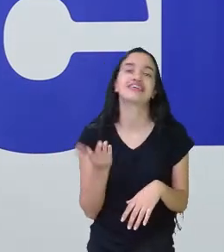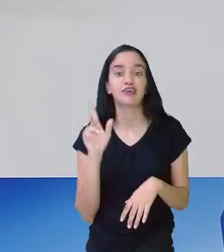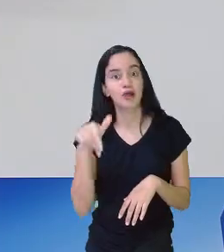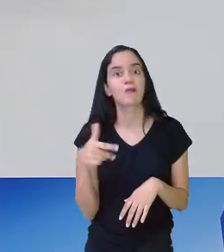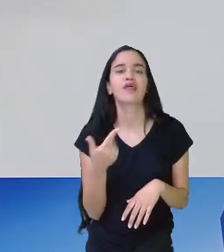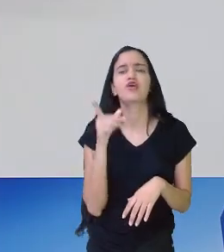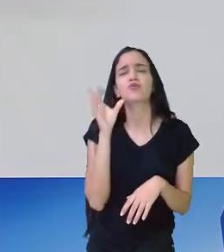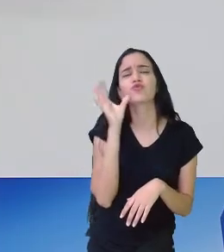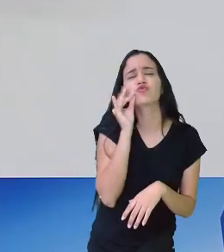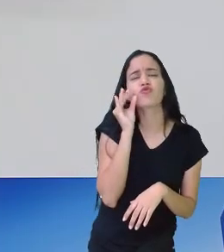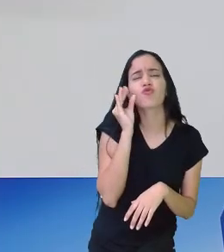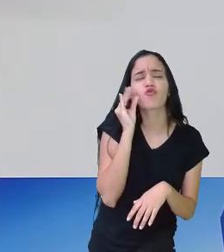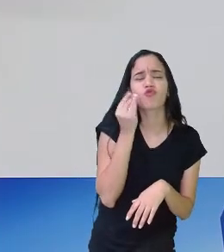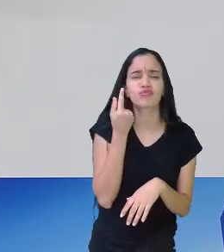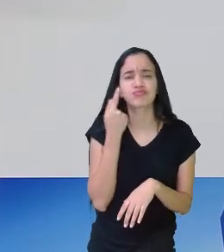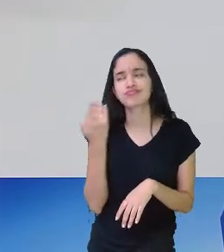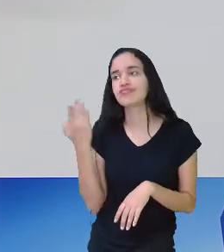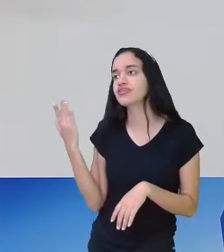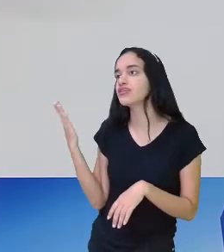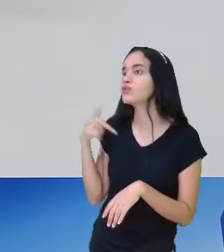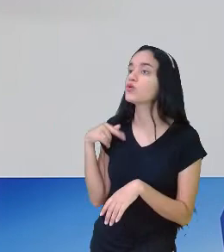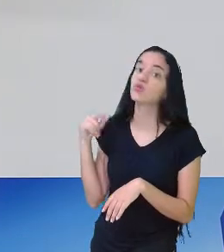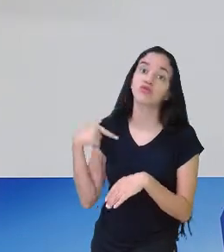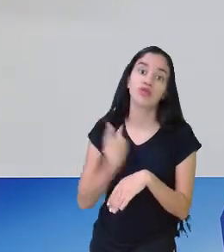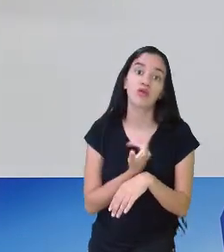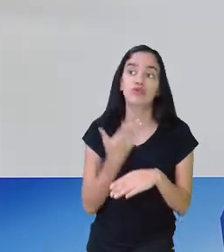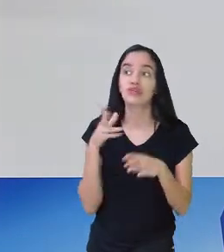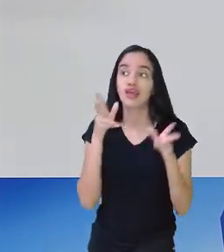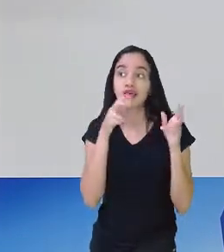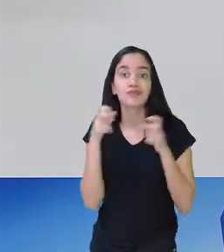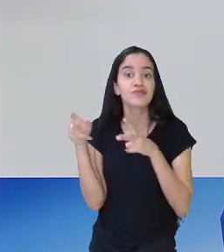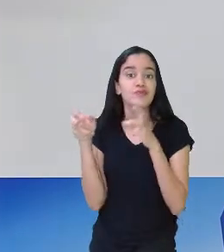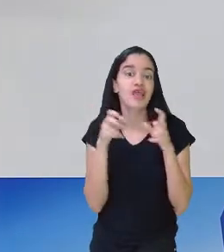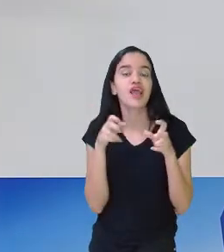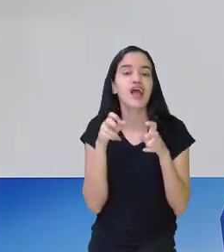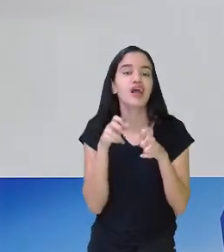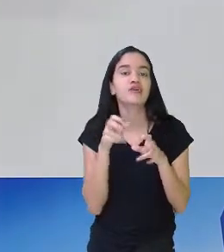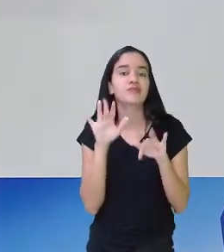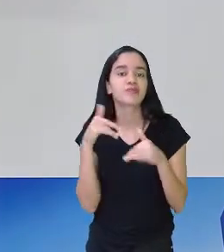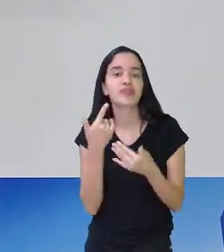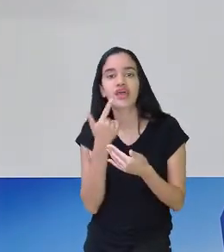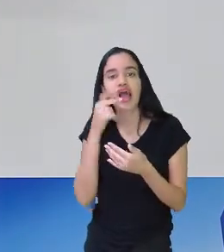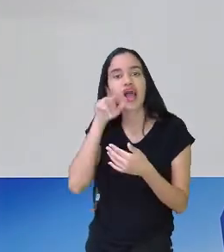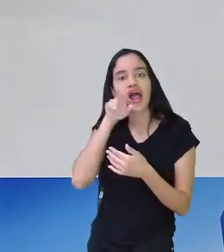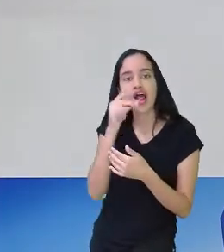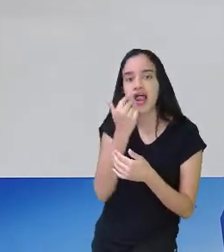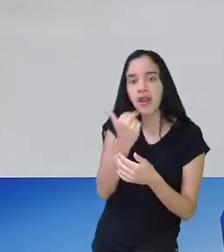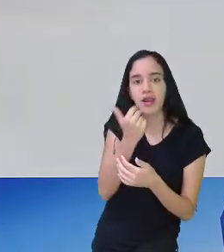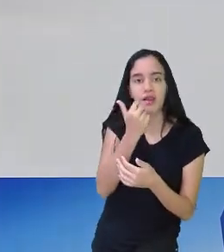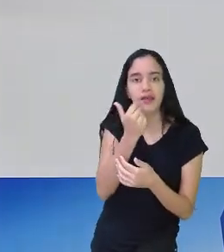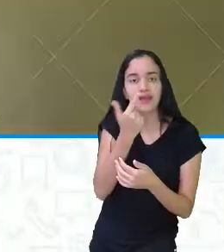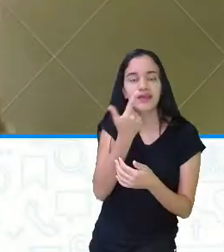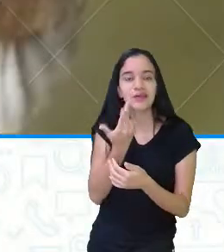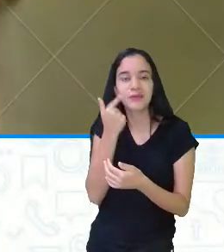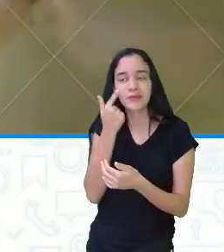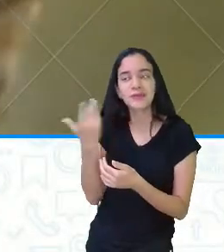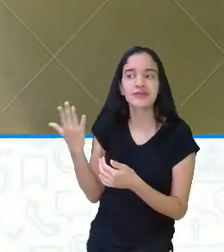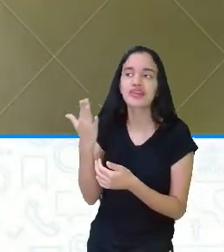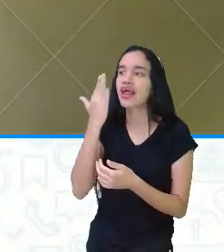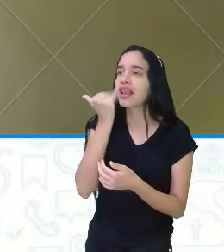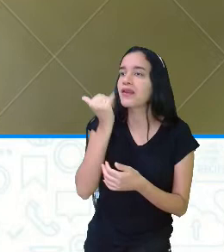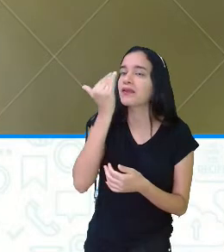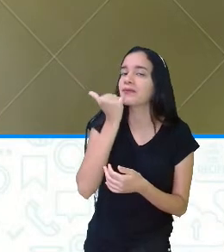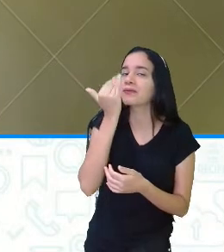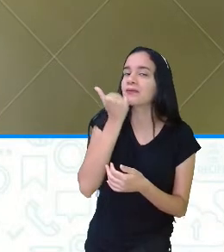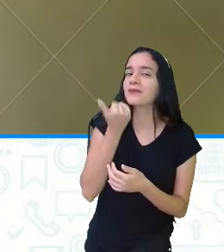muito fofinho. Eu não sei se dá para vocês repararem a linguinha dele aqui, ó, saindo, que ele tá se alimentando, aí ele tá botando a